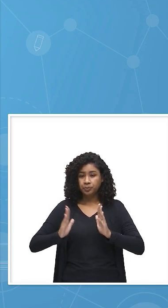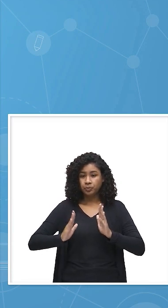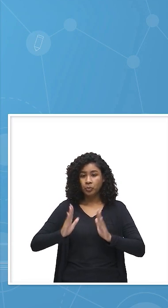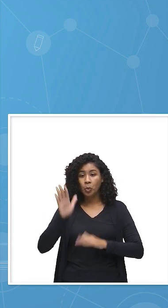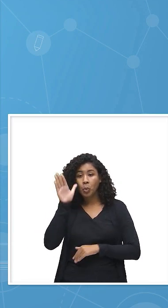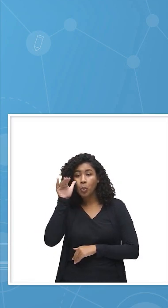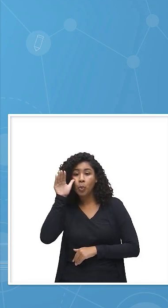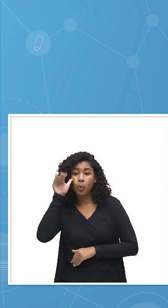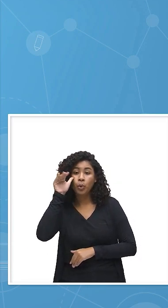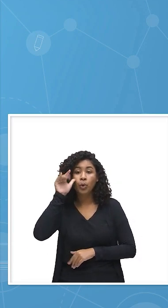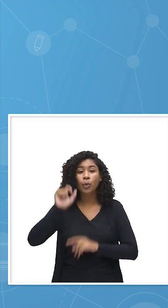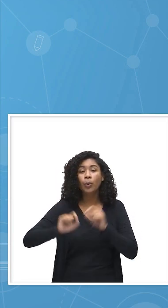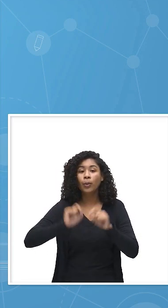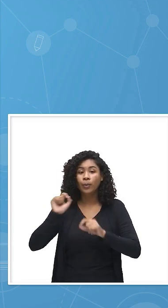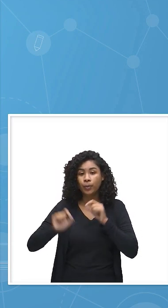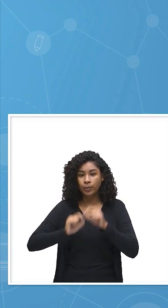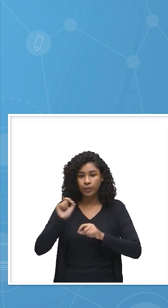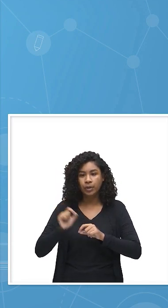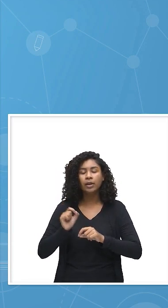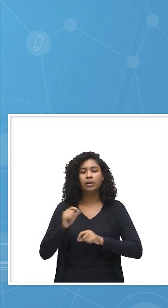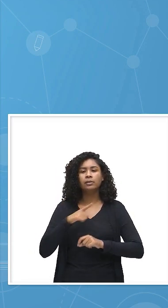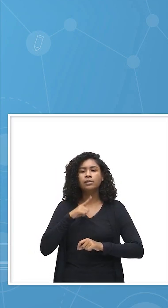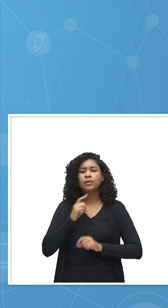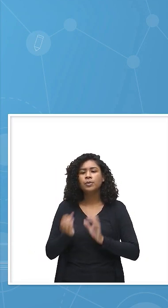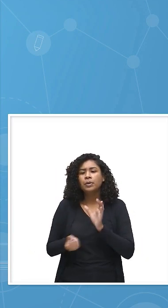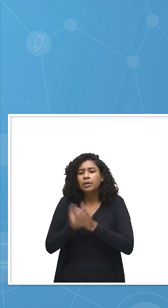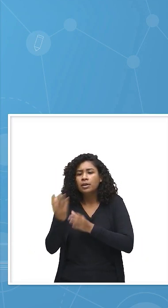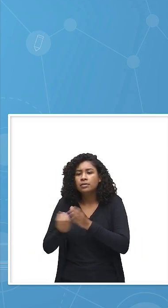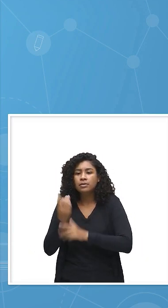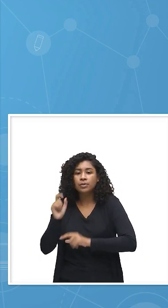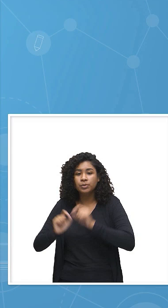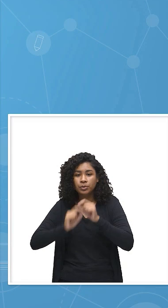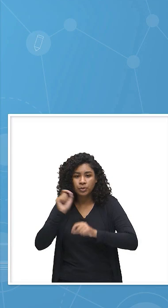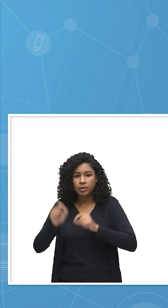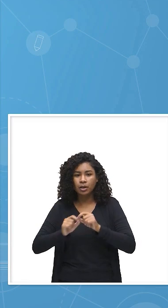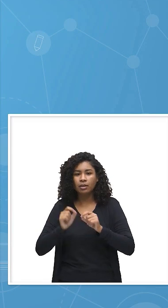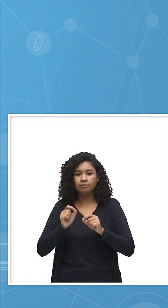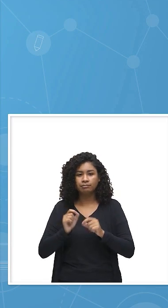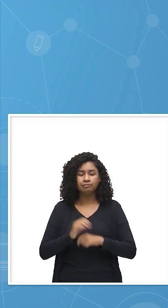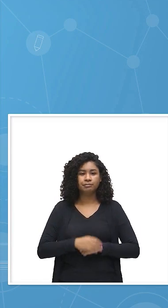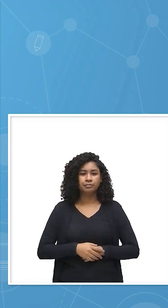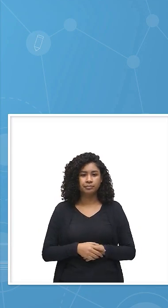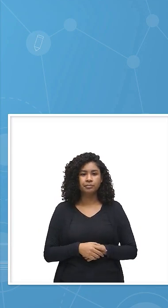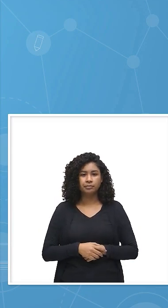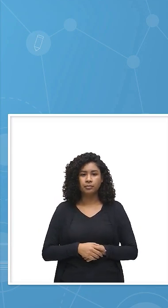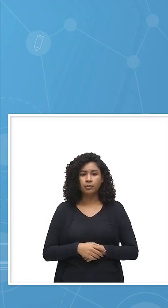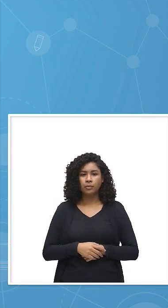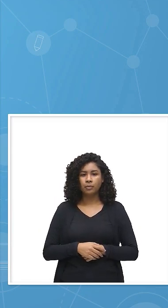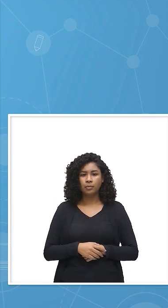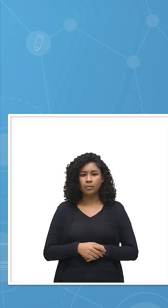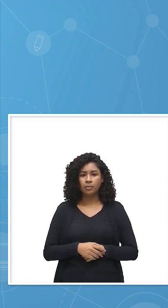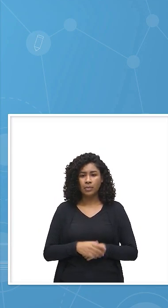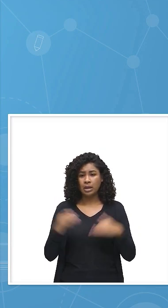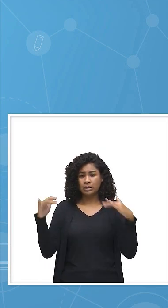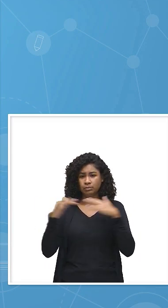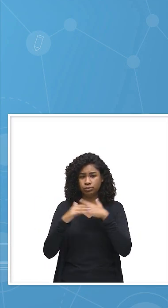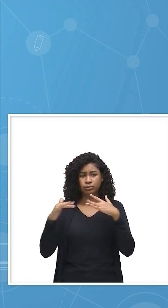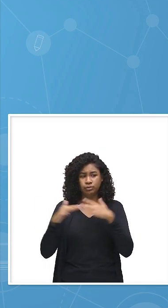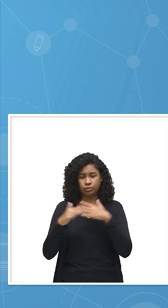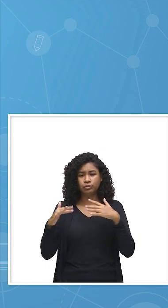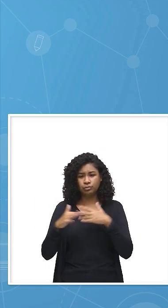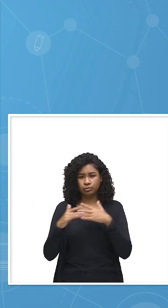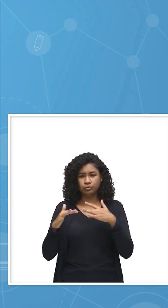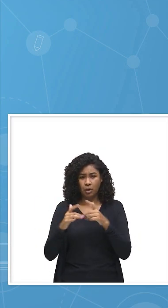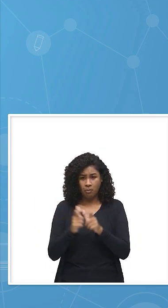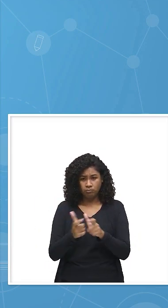né, ali no final do Neolítico, para ser mais exato, o surgimento de grandes civilizações como a Mesopotâmia e o Egito.